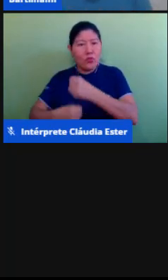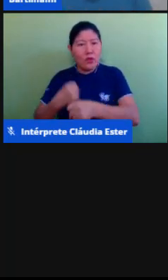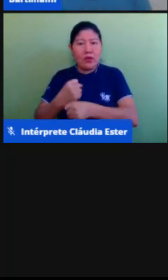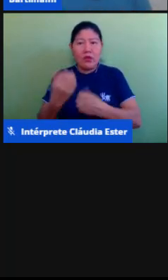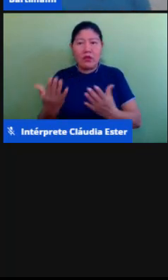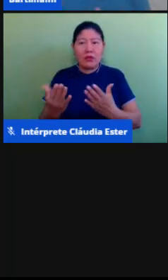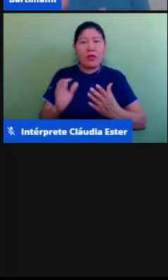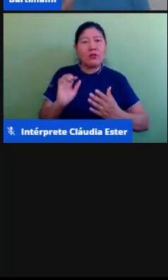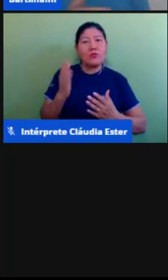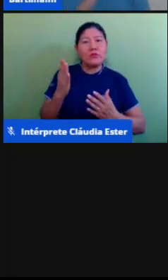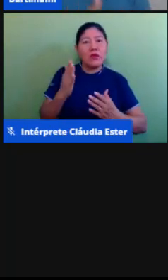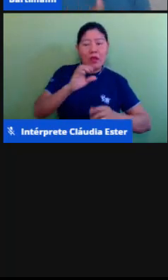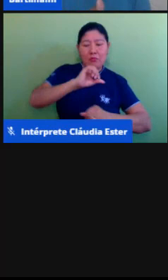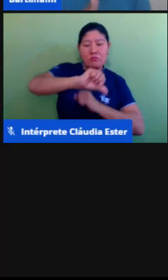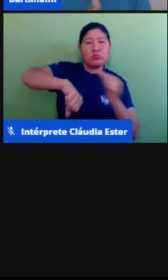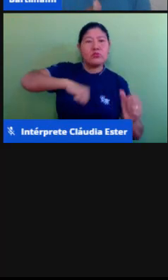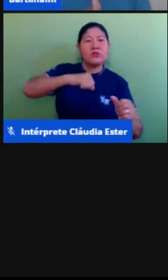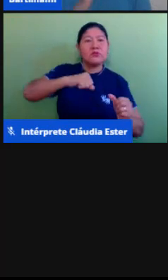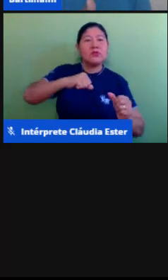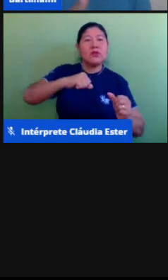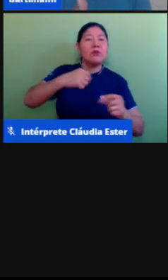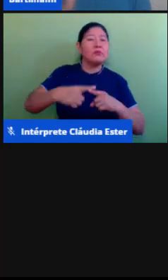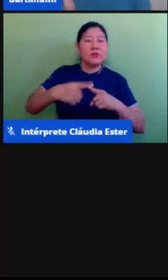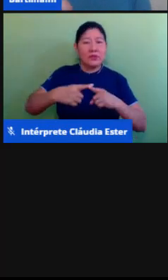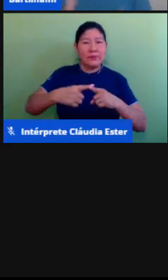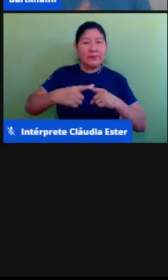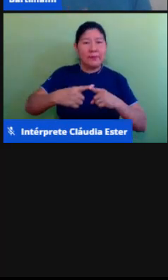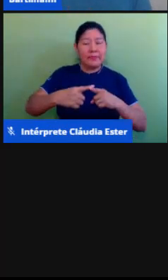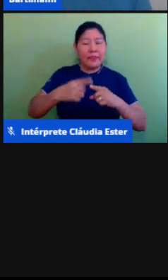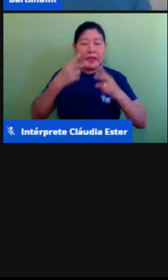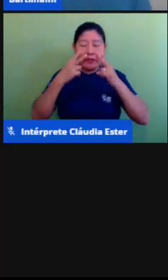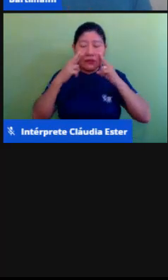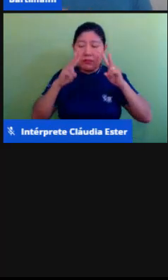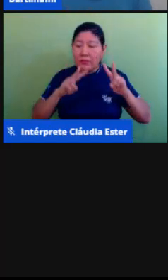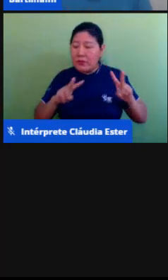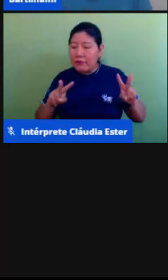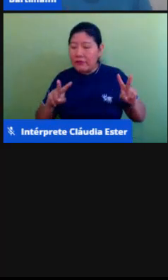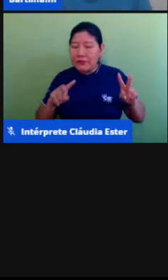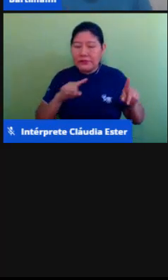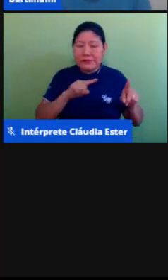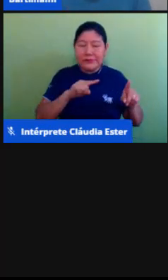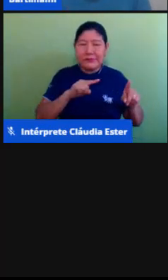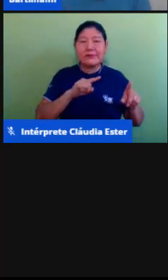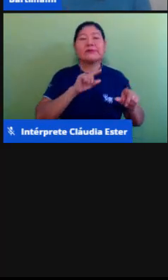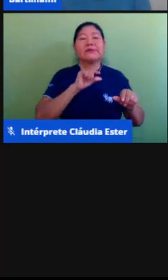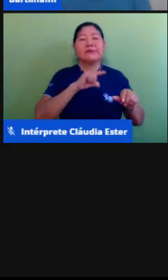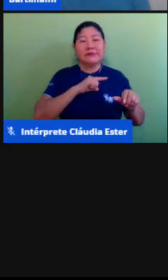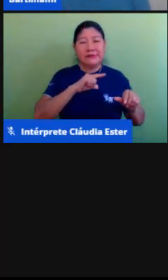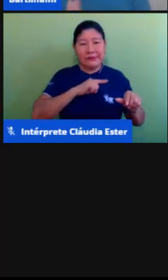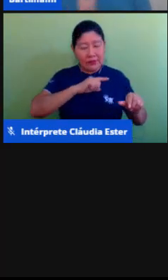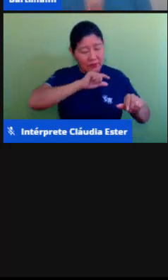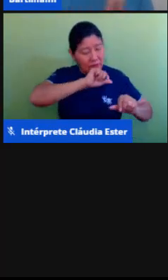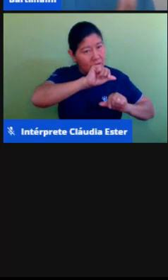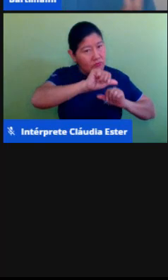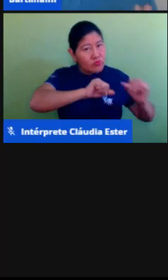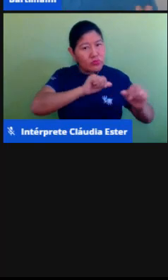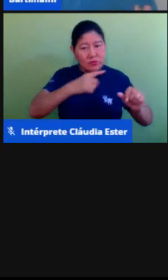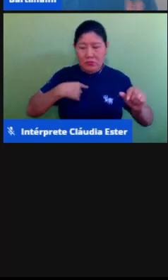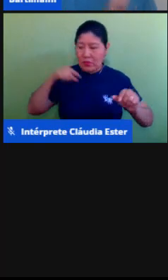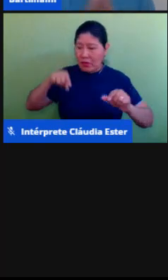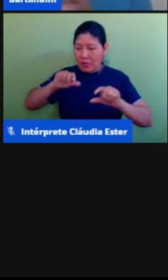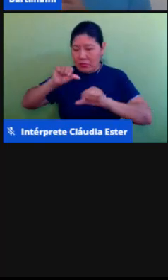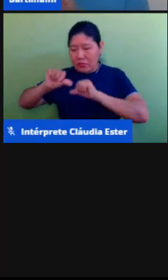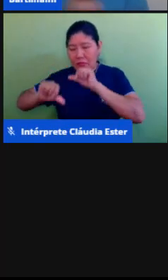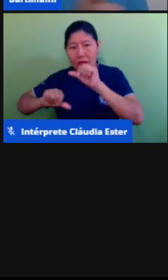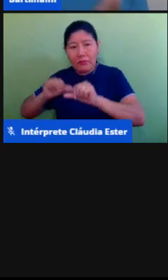etapa da transição, por exemplo, que você começa a visualizar o dinamismo do território. Como que esse território